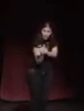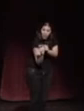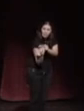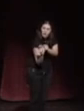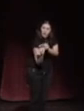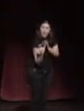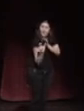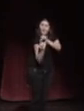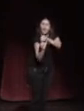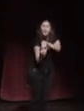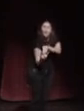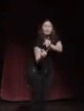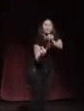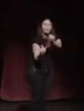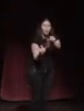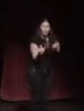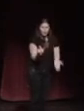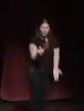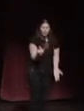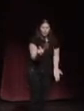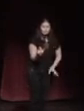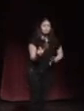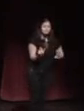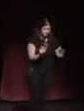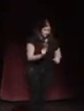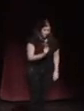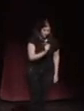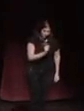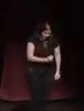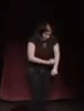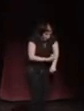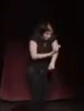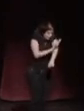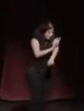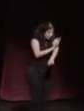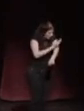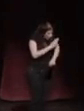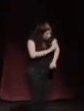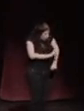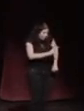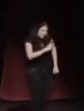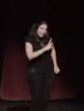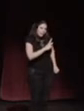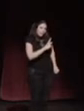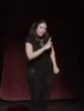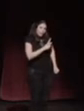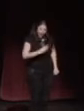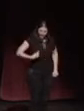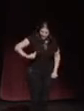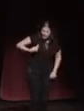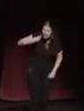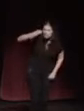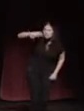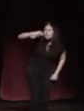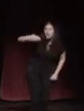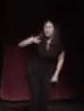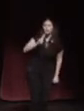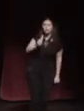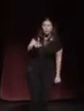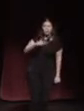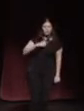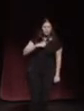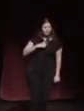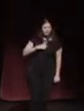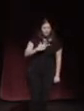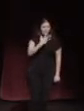consegue nomear a emoção, nomear o vivido, separar, para ganhar autonomia, para